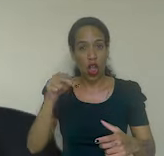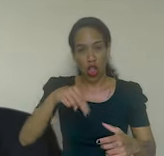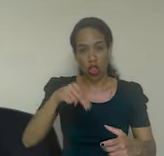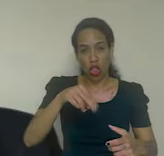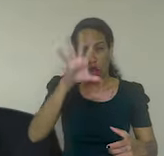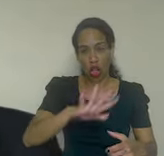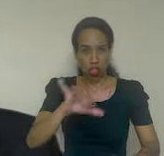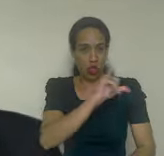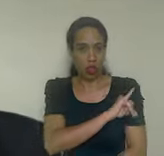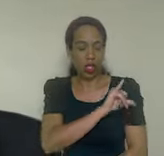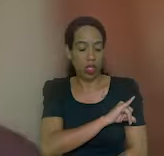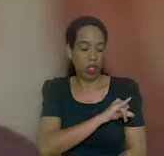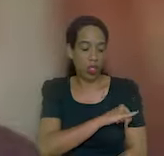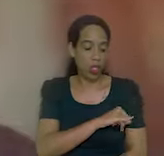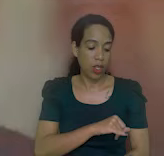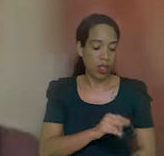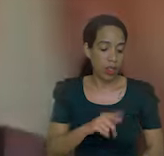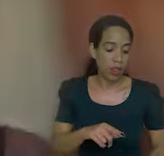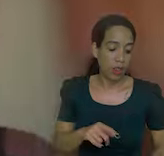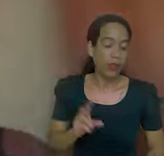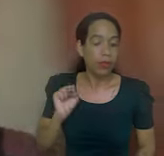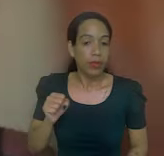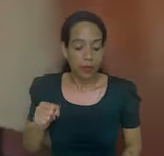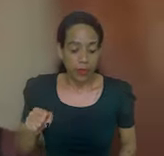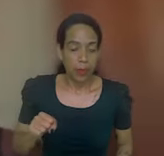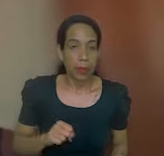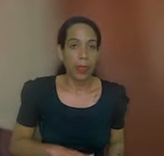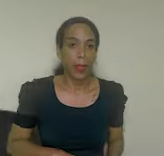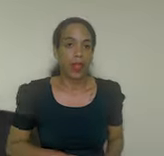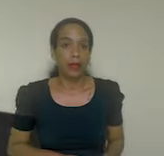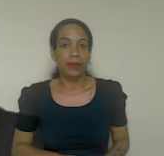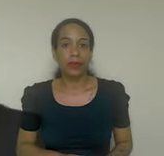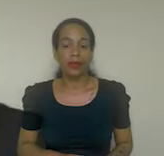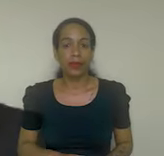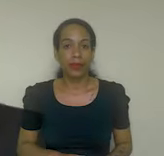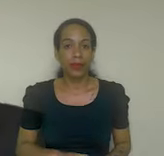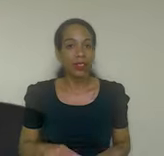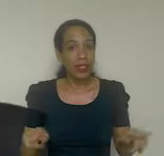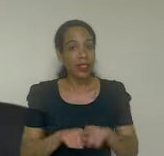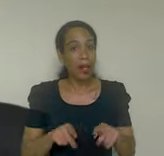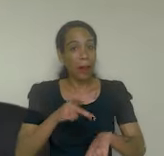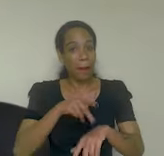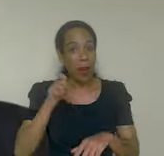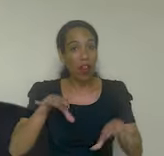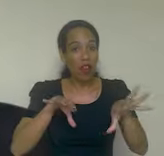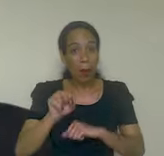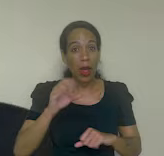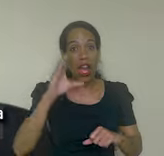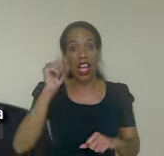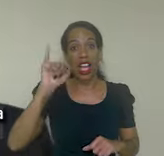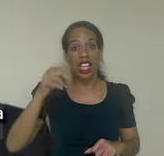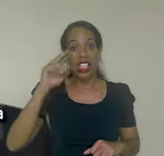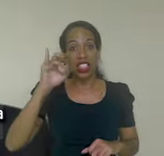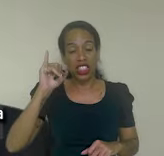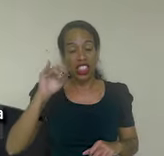Bianca? Lá em Estou Campos. lá na 5ª circunscrição. Na 5ª circunscrição. Também tem pós-graduação, é formada pela Cândido,